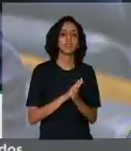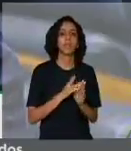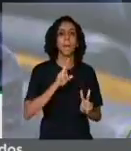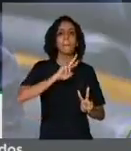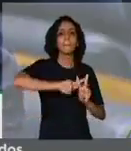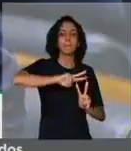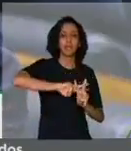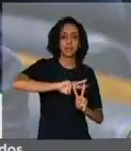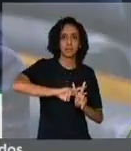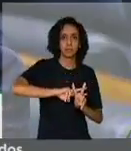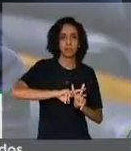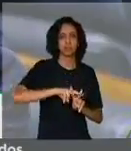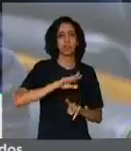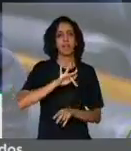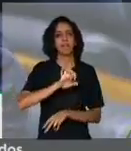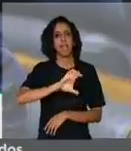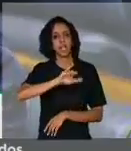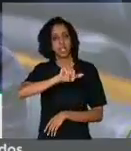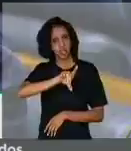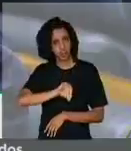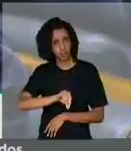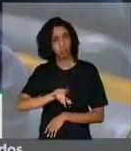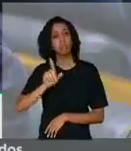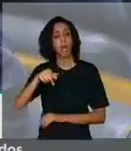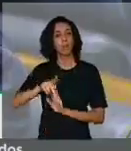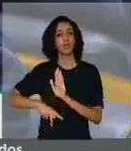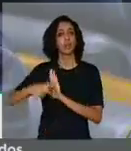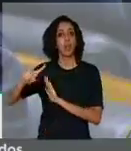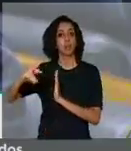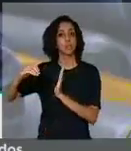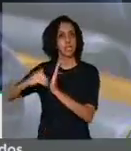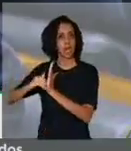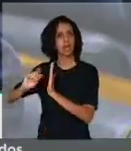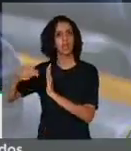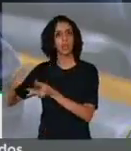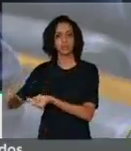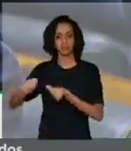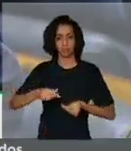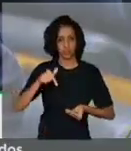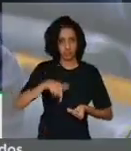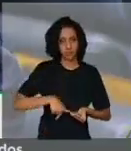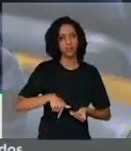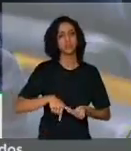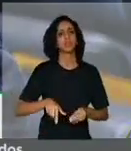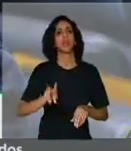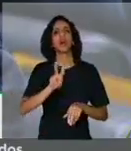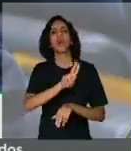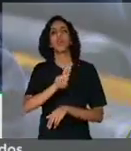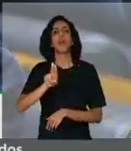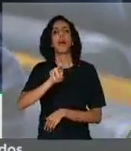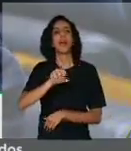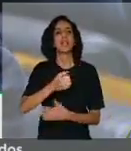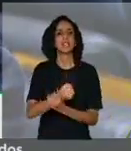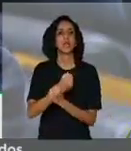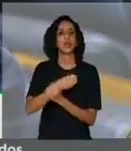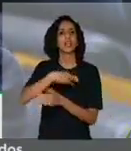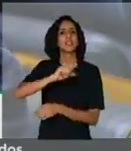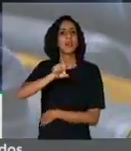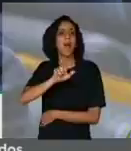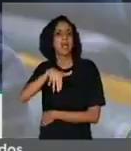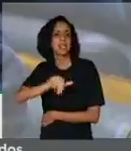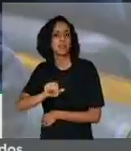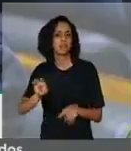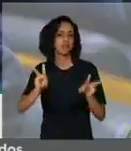que veio do Senado, que cria um regime disciplinar, ficou denominado de segurança máxima, que, portanto, é um regime